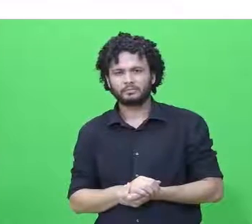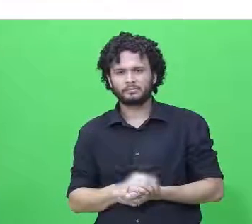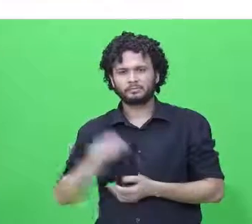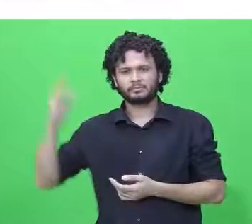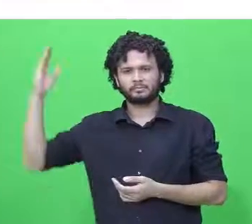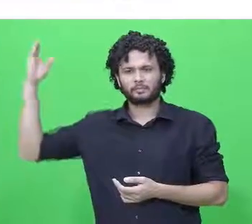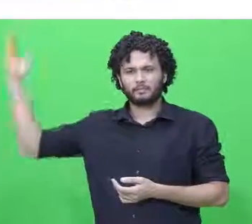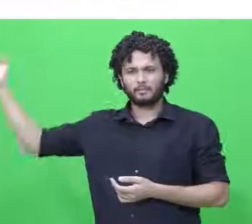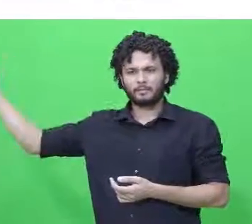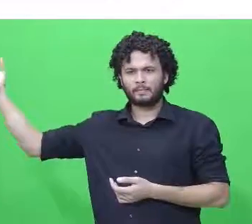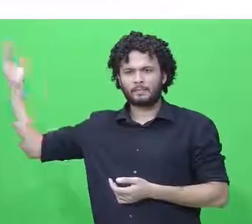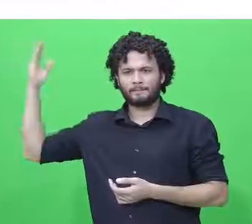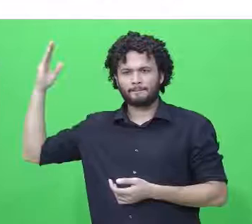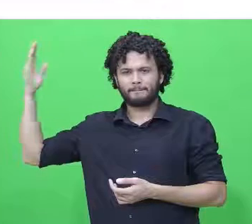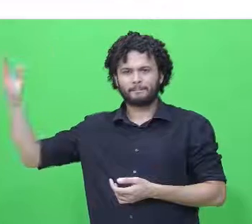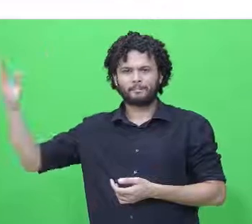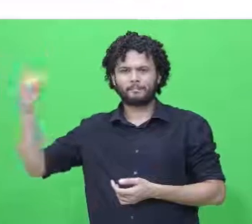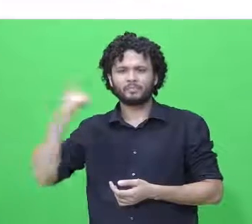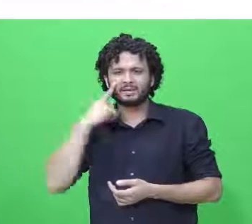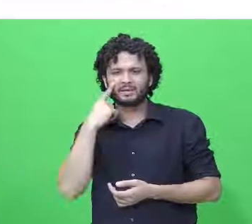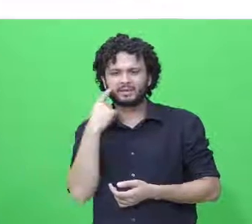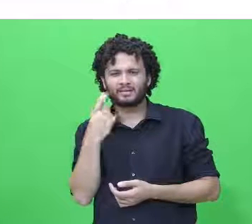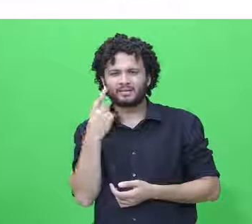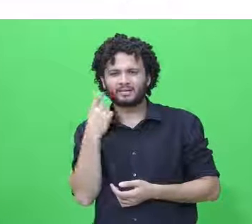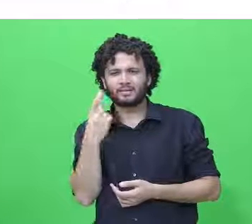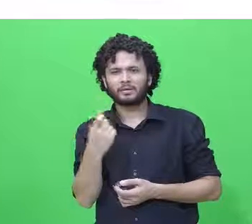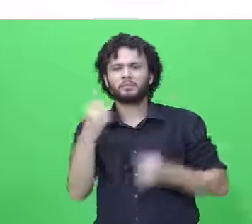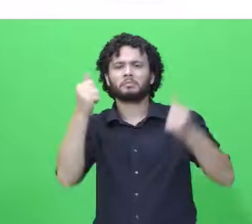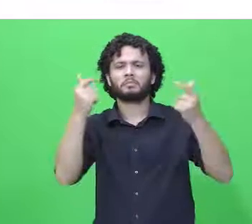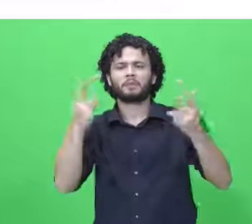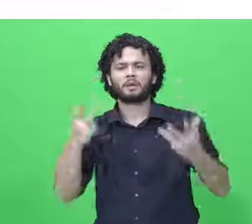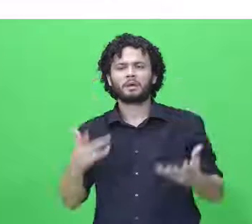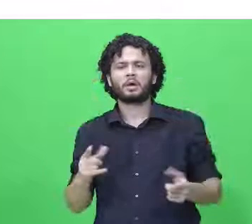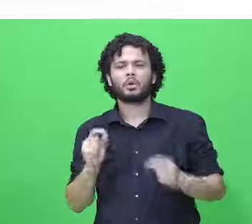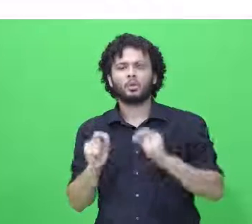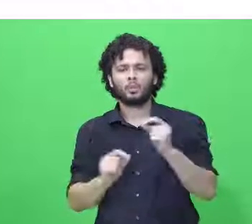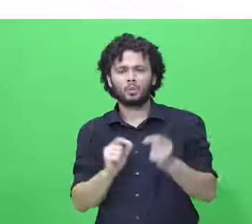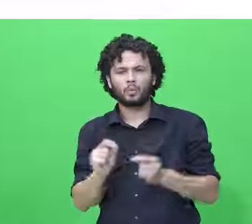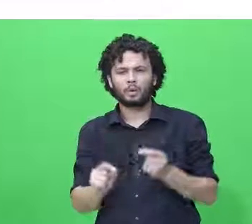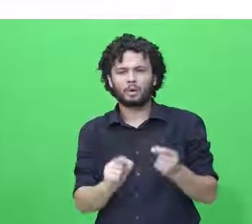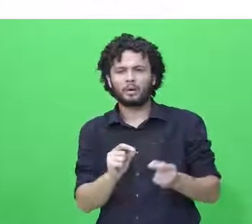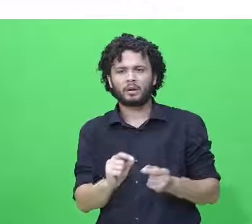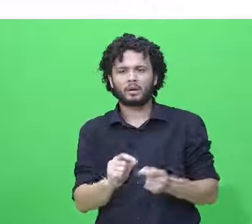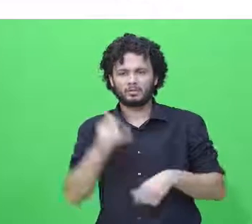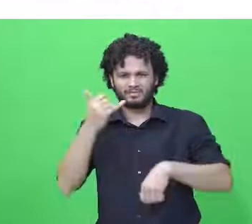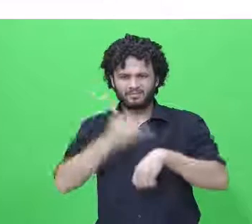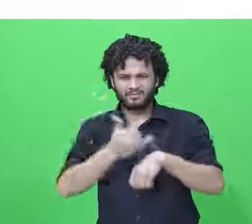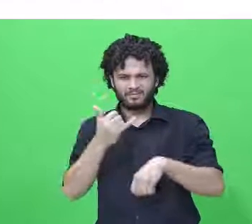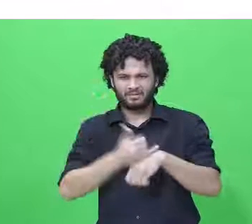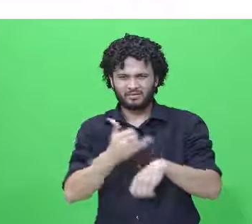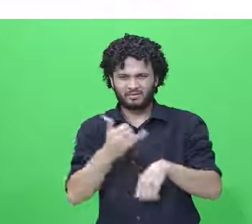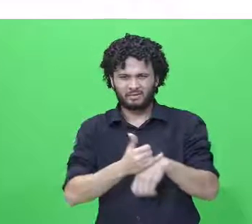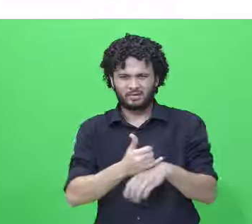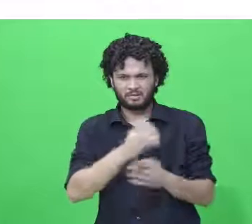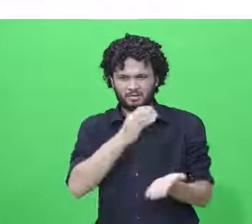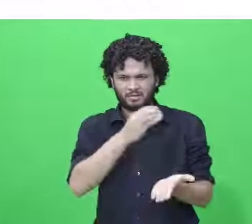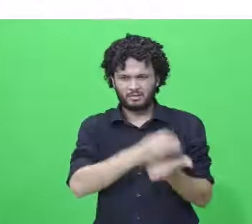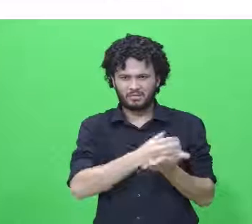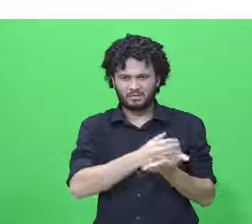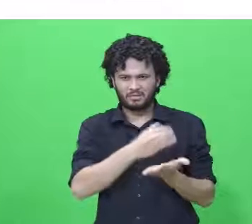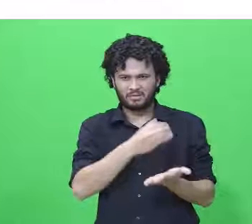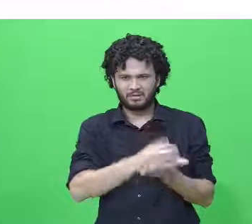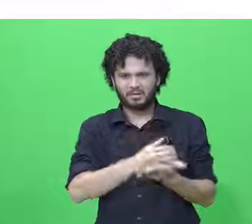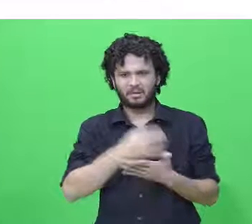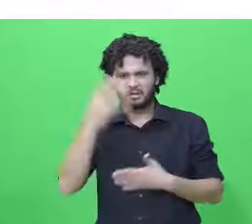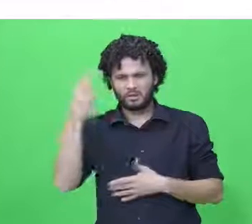Essa é uma imagem bem interessante, a primeira, que vai justamente falar aí sobre a lata de leite moça, né? Que é ainda um produto que ainda é vigente então, no Brasil. O que eles